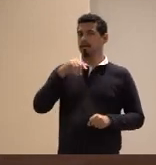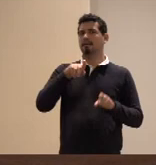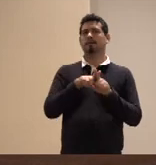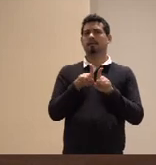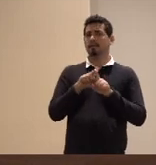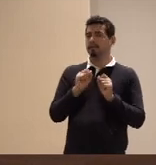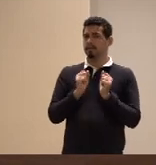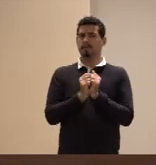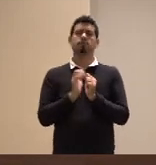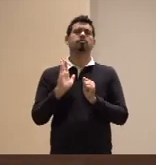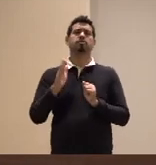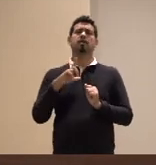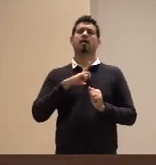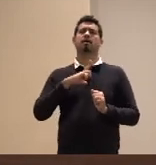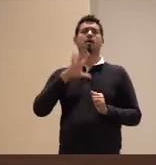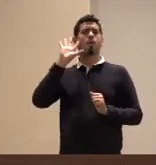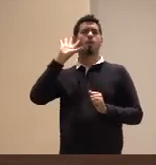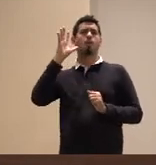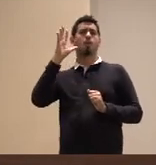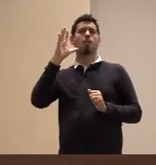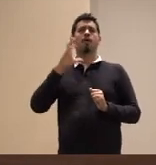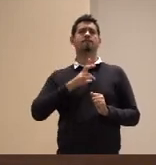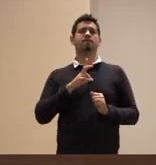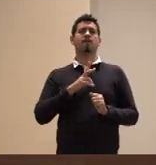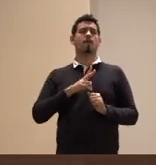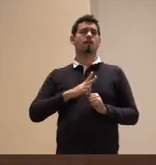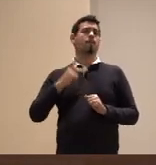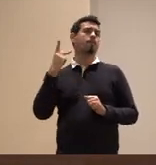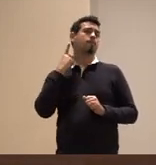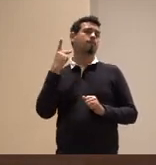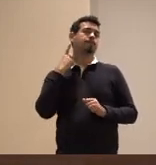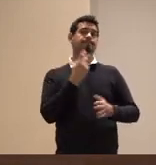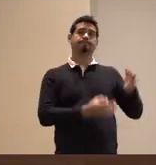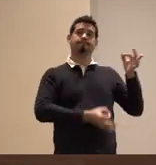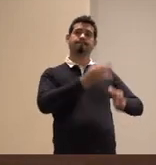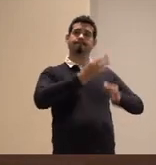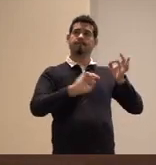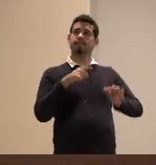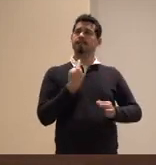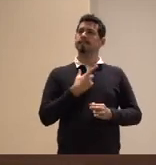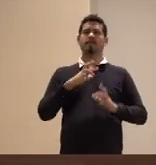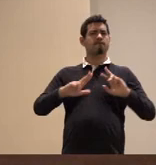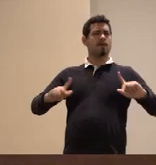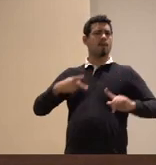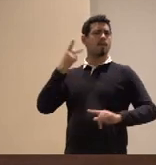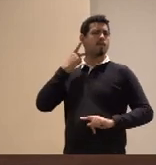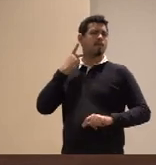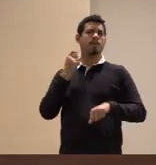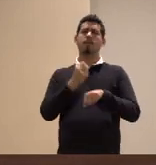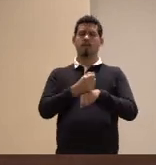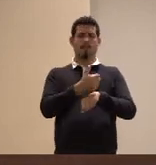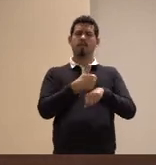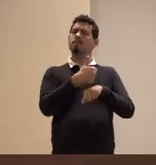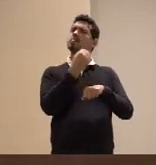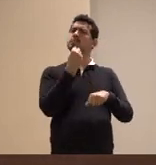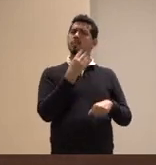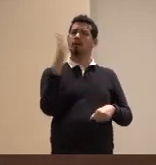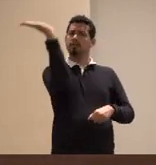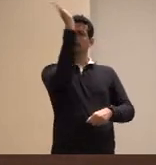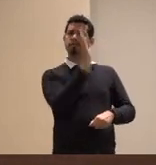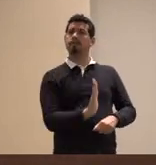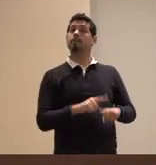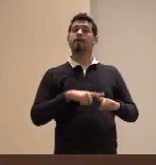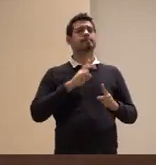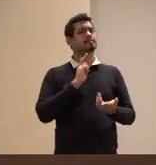Vanderlino Nogueira, que foi promotor de justiça, e nós temos grandes promotores de justiça pelo Brasil, e